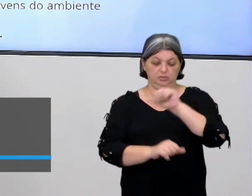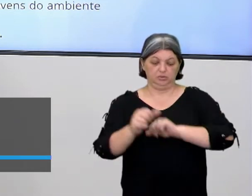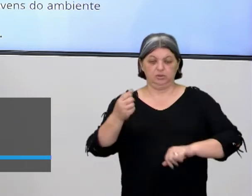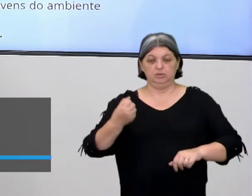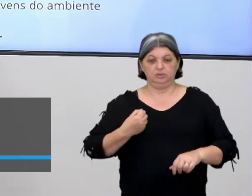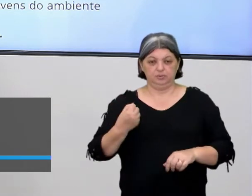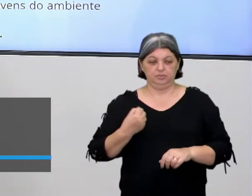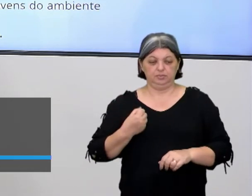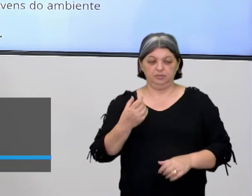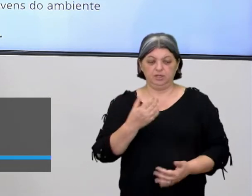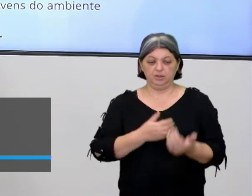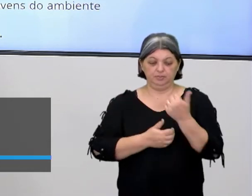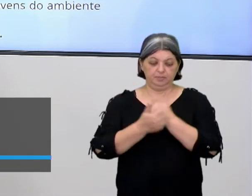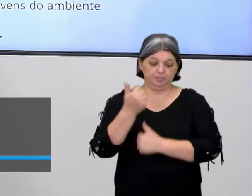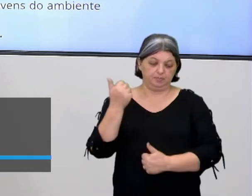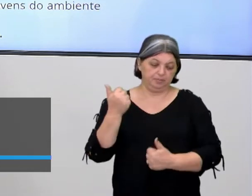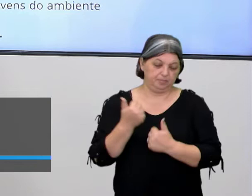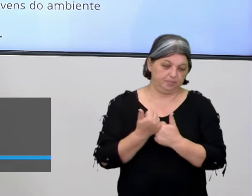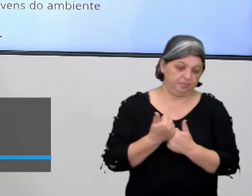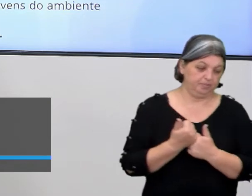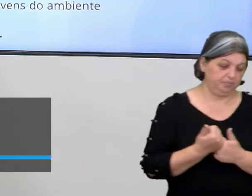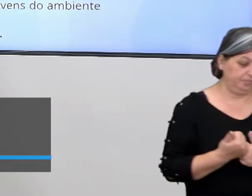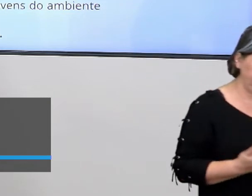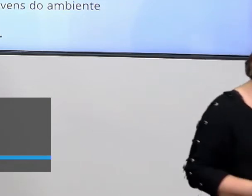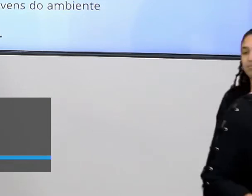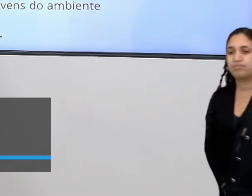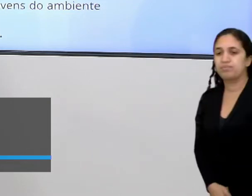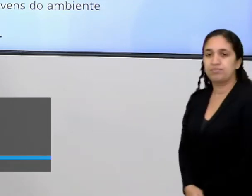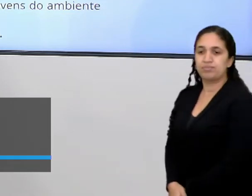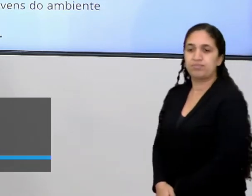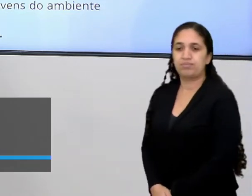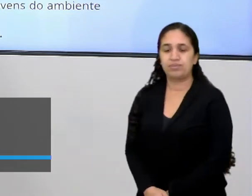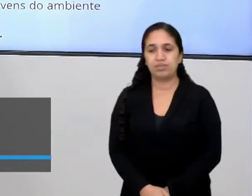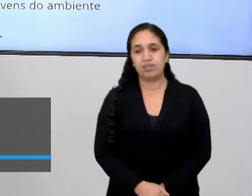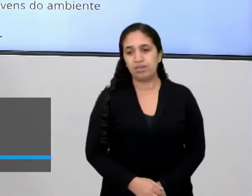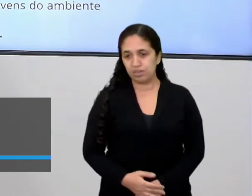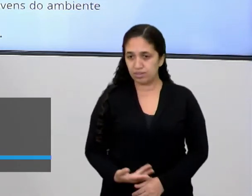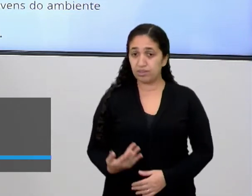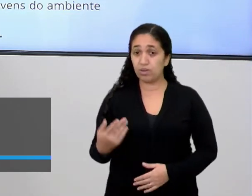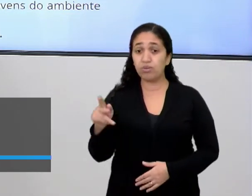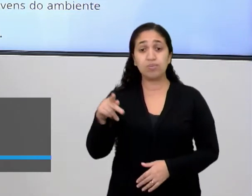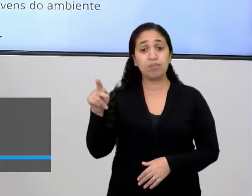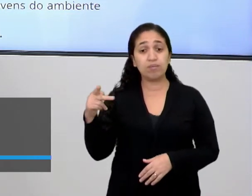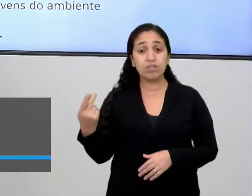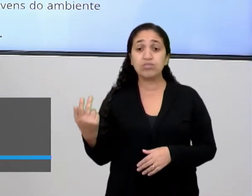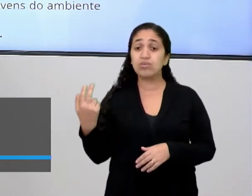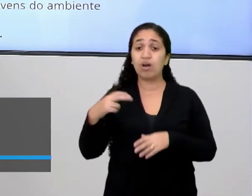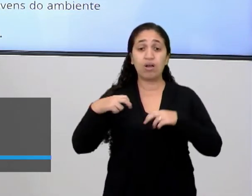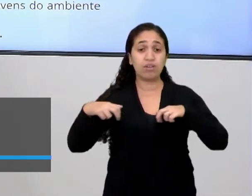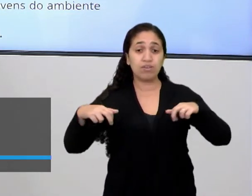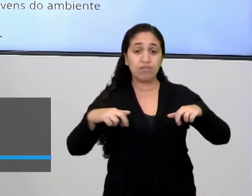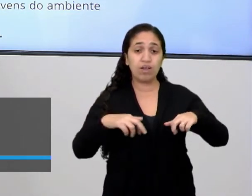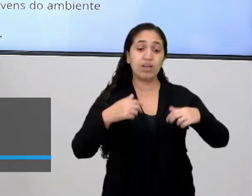muito rico. Eu tenho plena convicção aí que você sentar, professor, você sentar e conversar, botar esse pessoal numa roda de